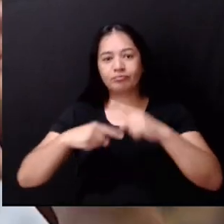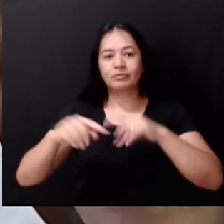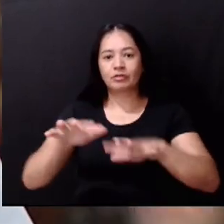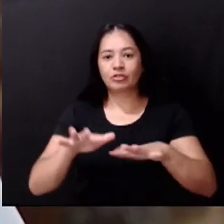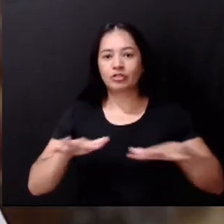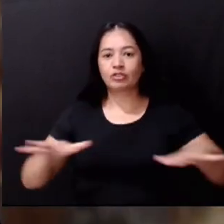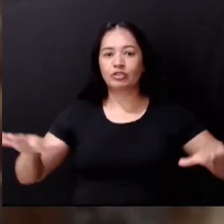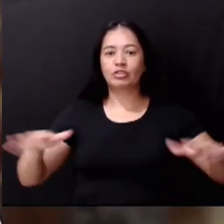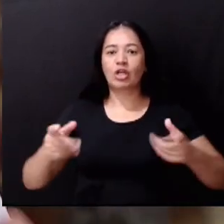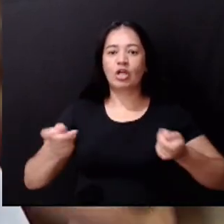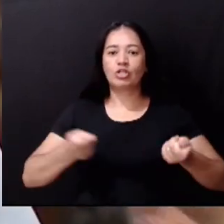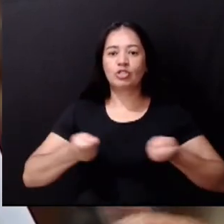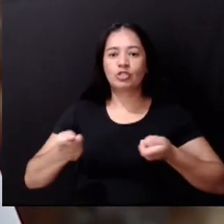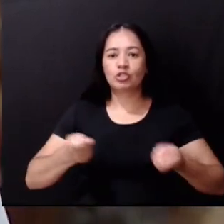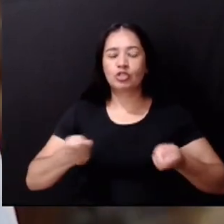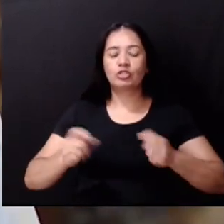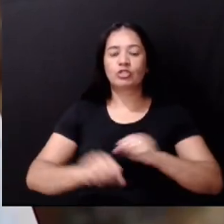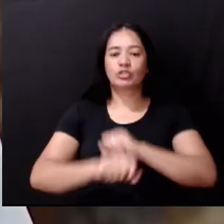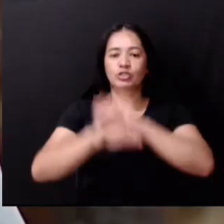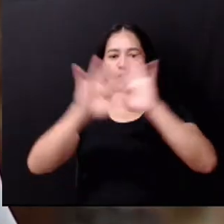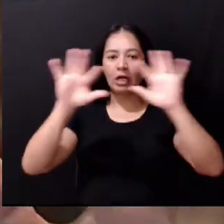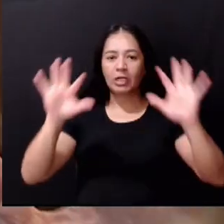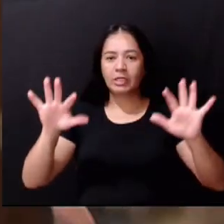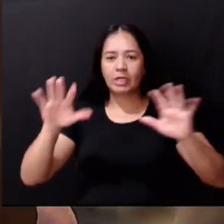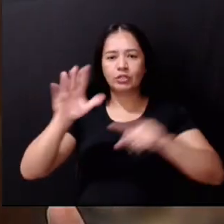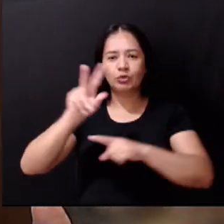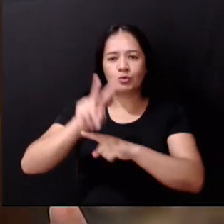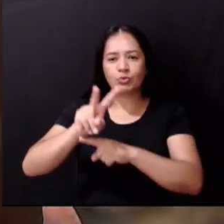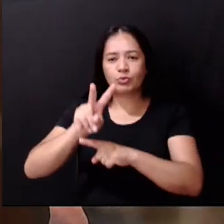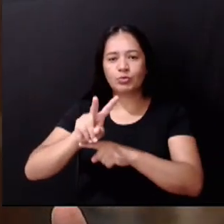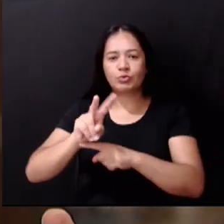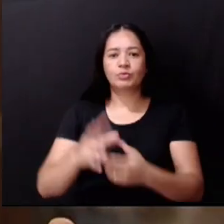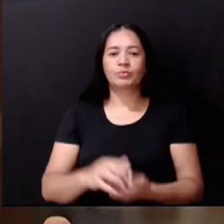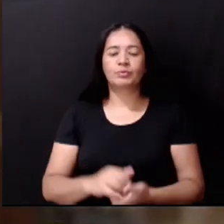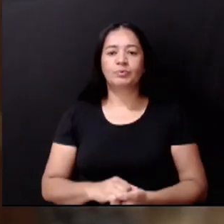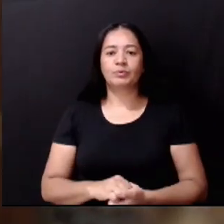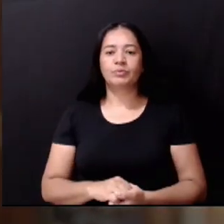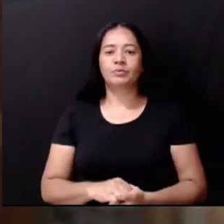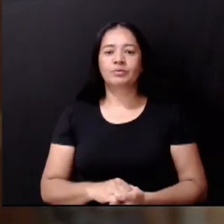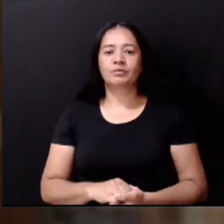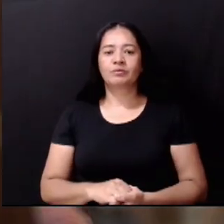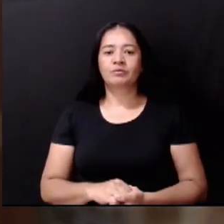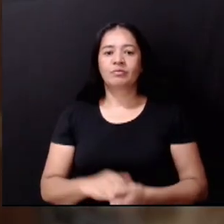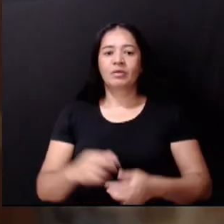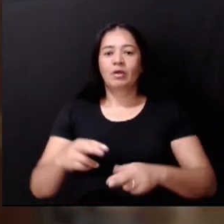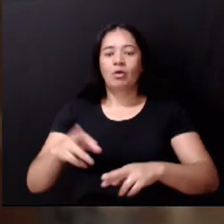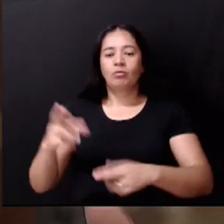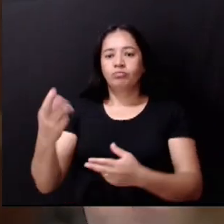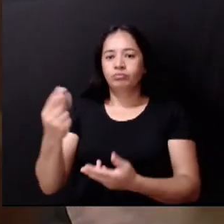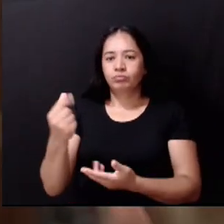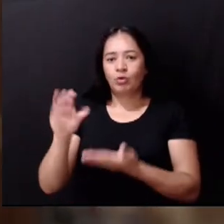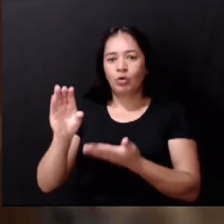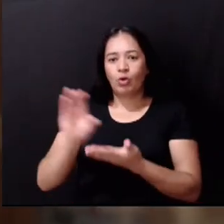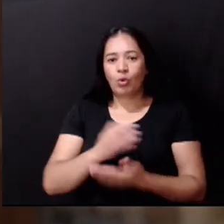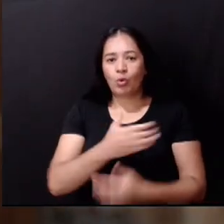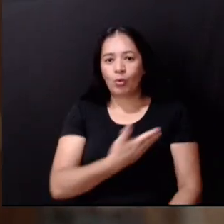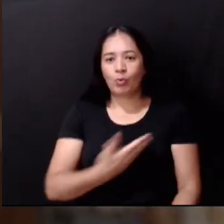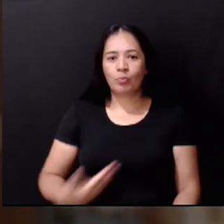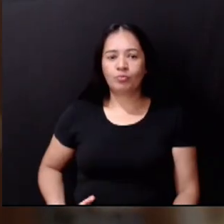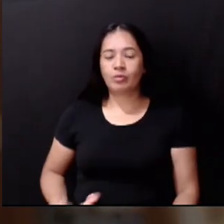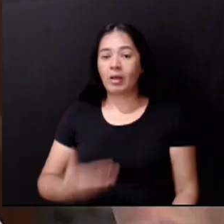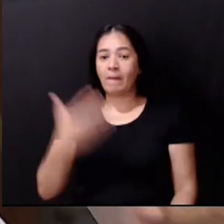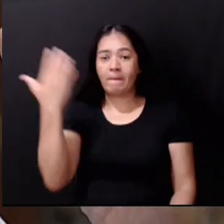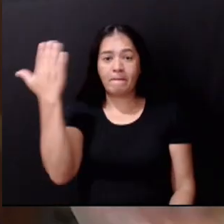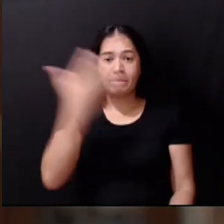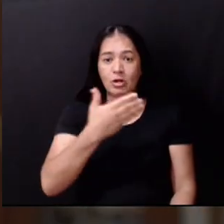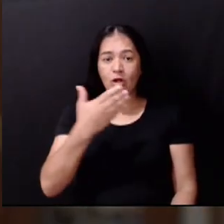de transparência, de cuidado, né, com o recurso público aqui. Isso é uma demonstração que a gestão da Câmara é